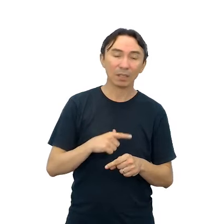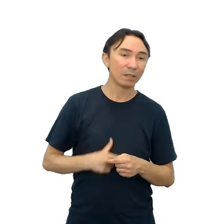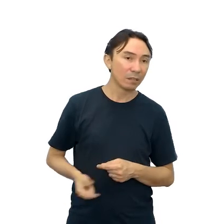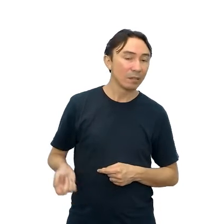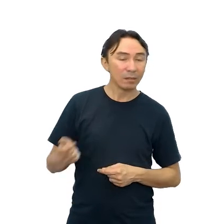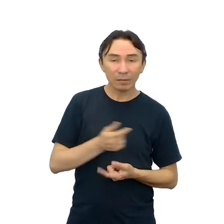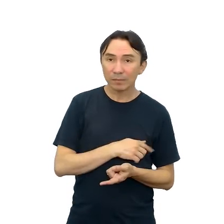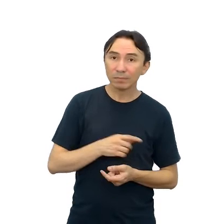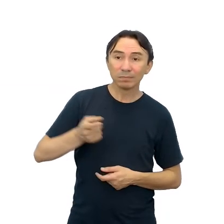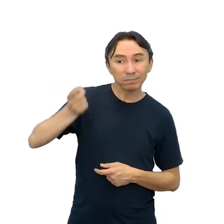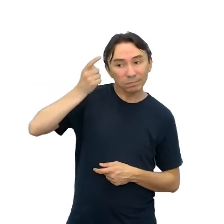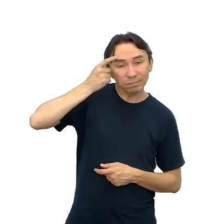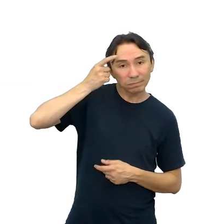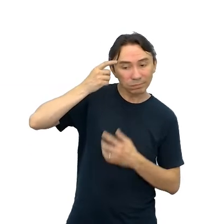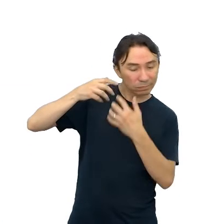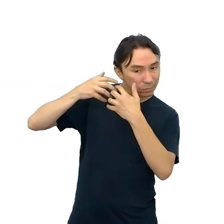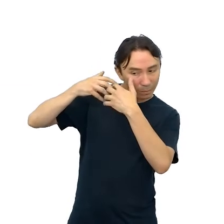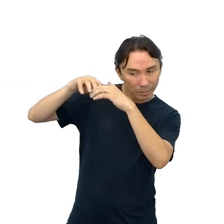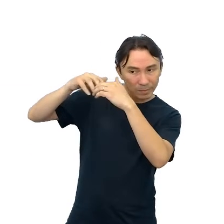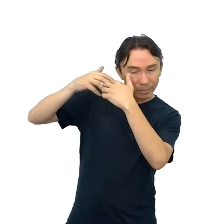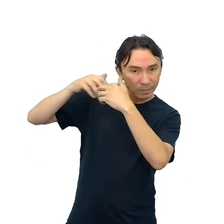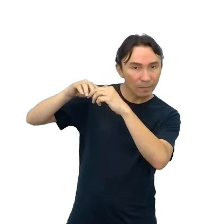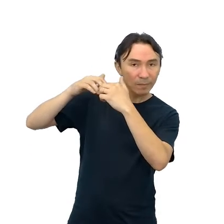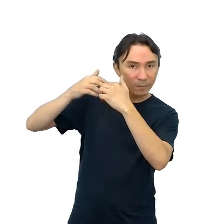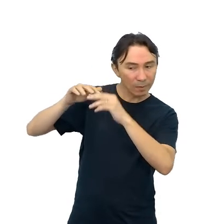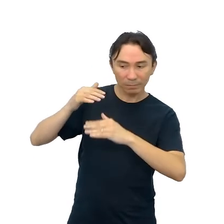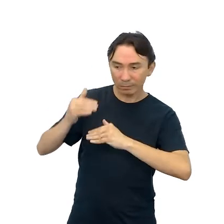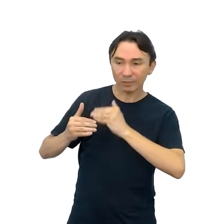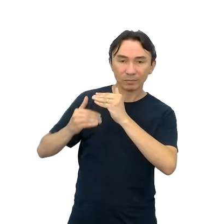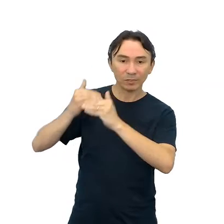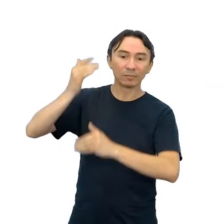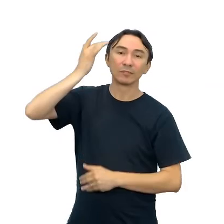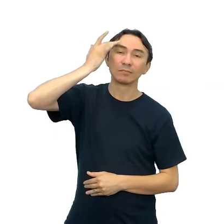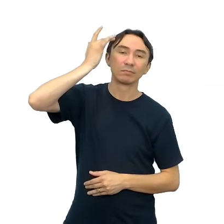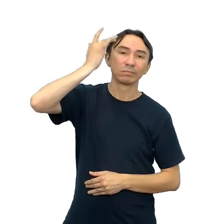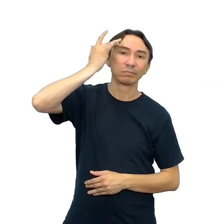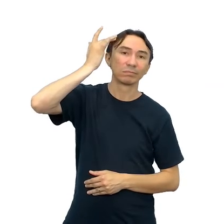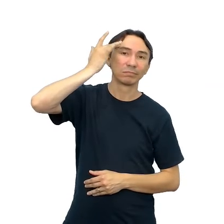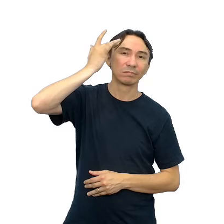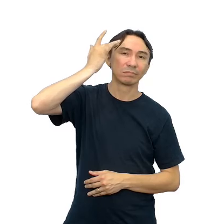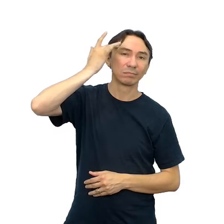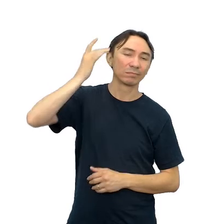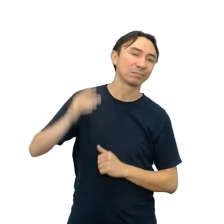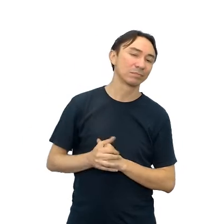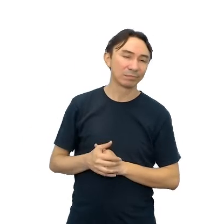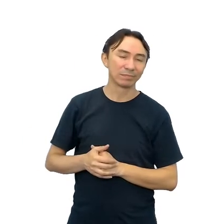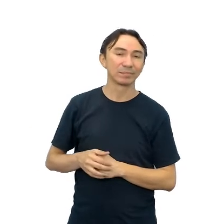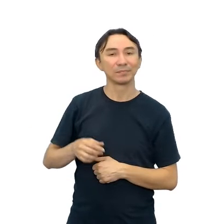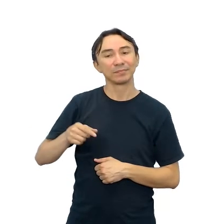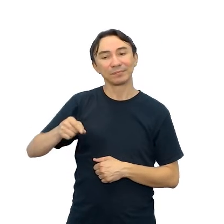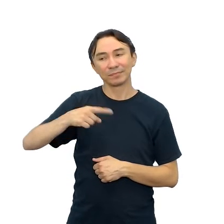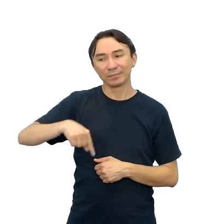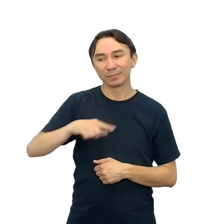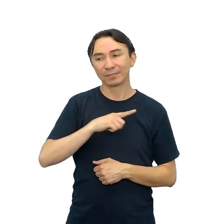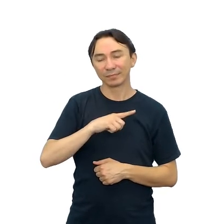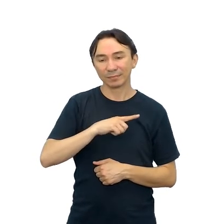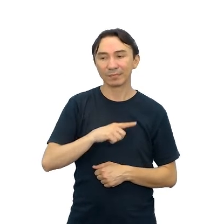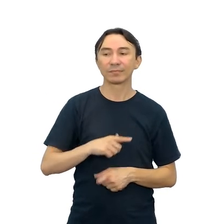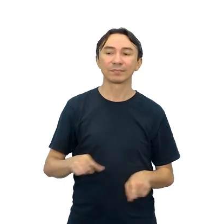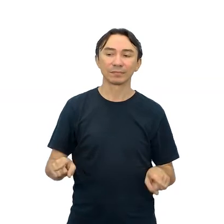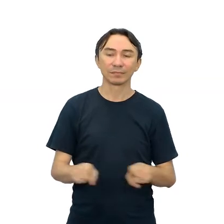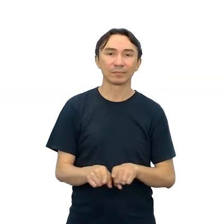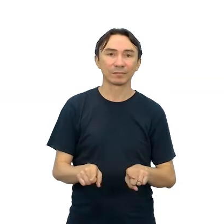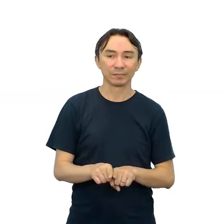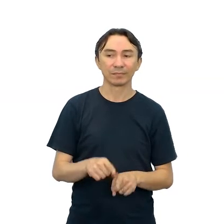aí das nossas funções mentais, né? Então, nós precisamos aí trabalhar esse